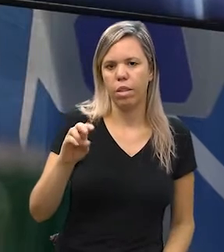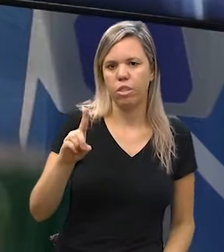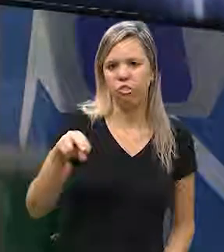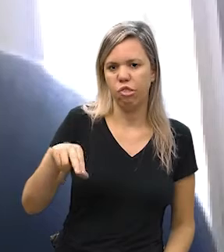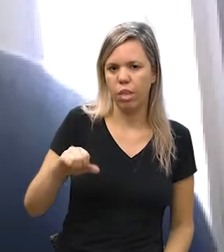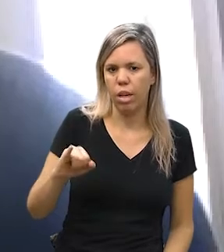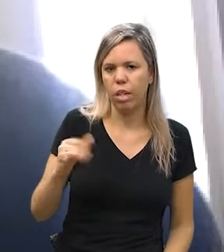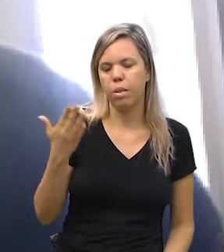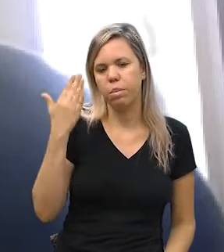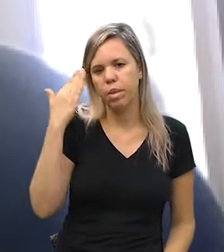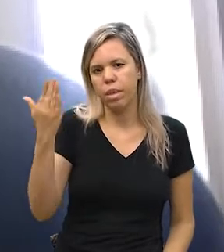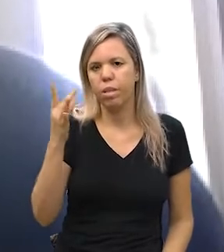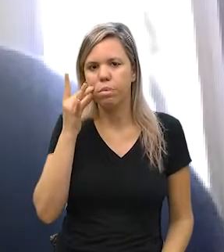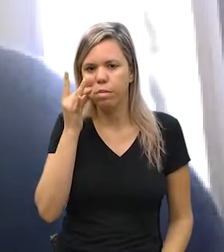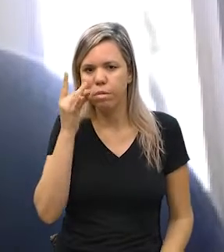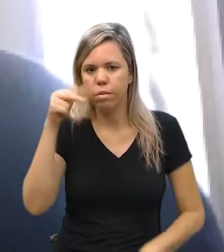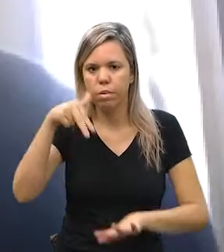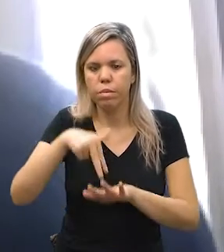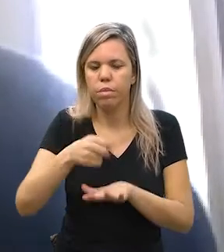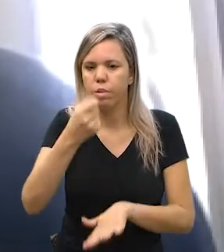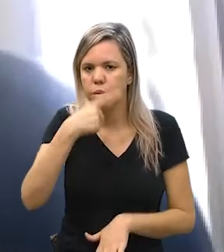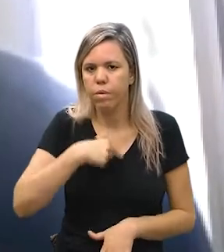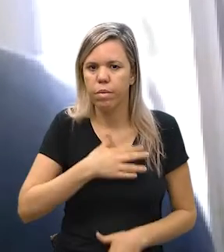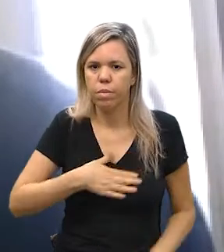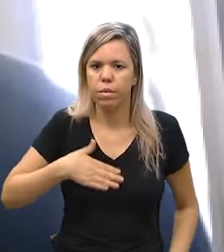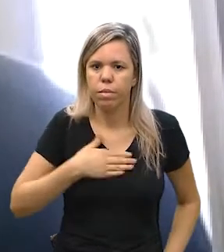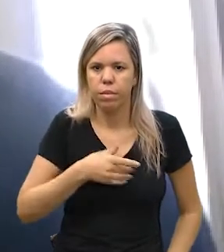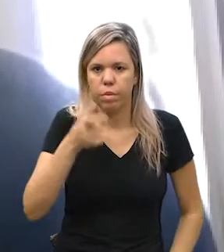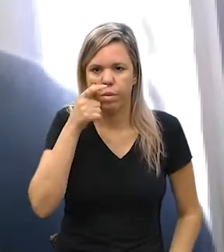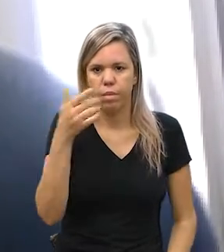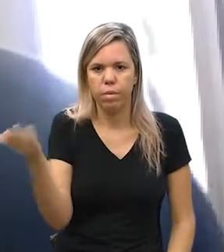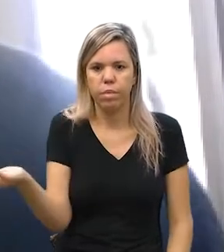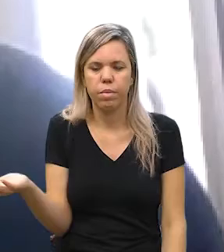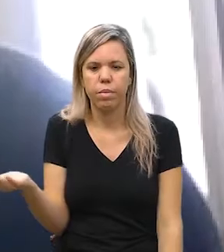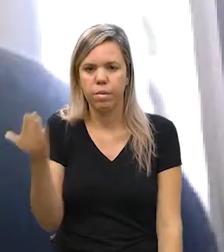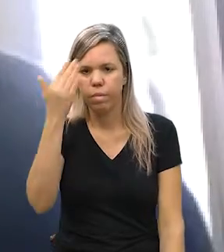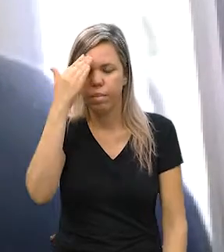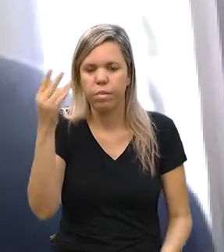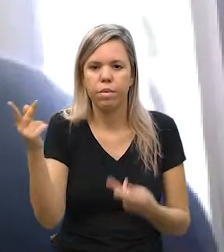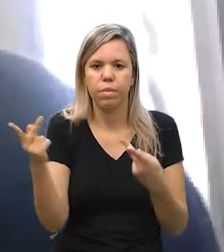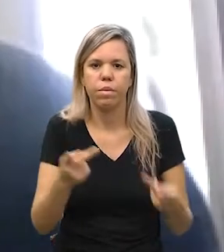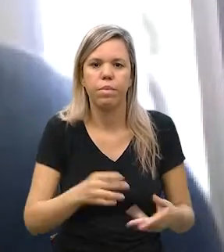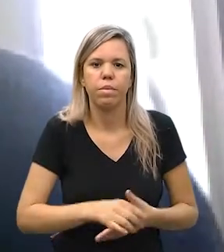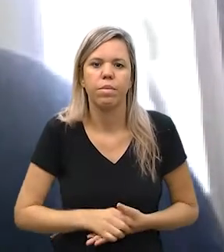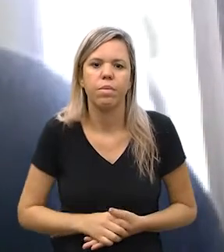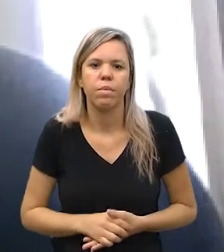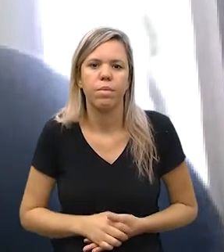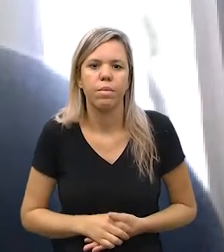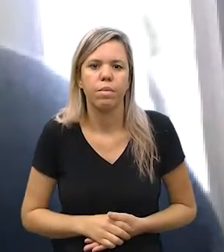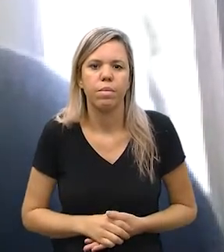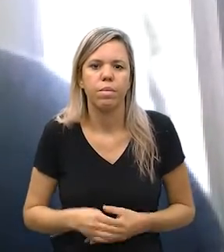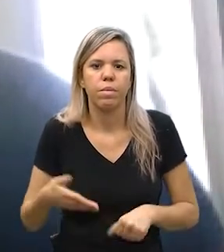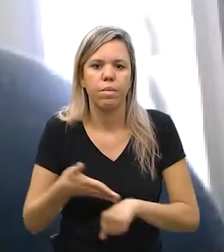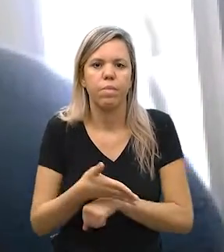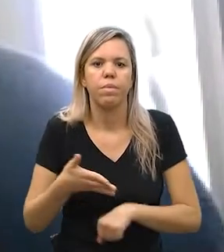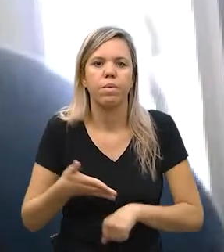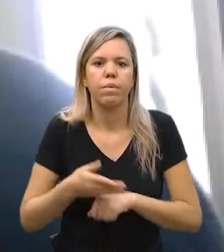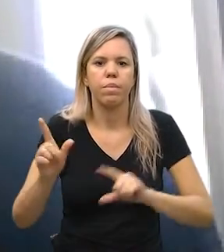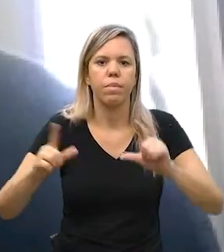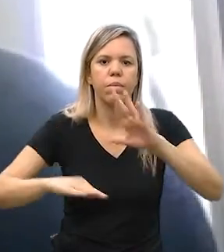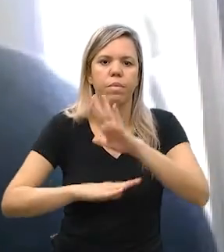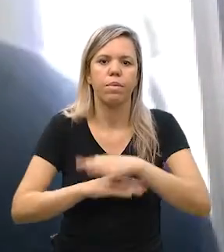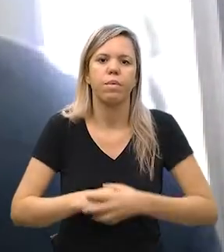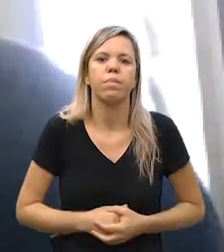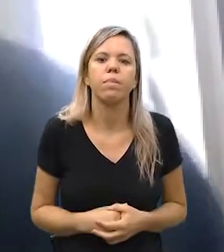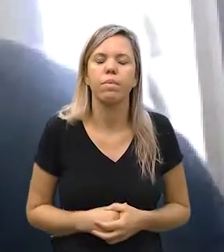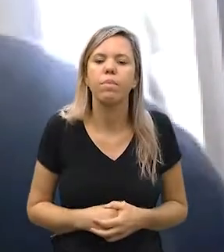presença. Tudo bom, Rubens? Prazer em vê-lo. Obrigado pelo convite de participar da TV